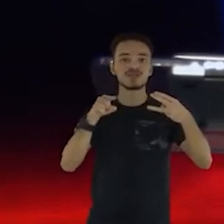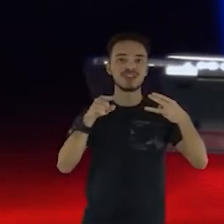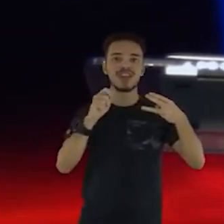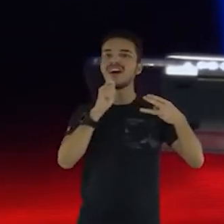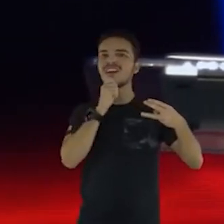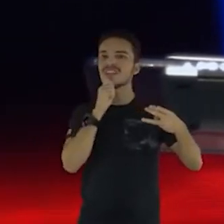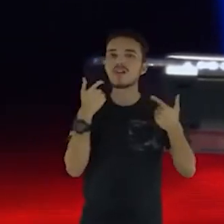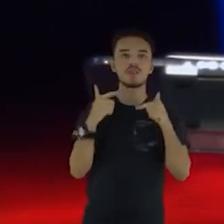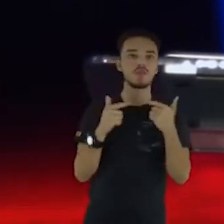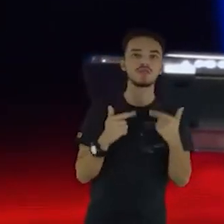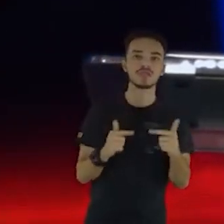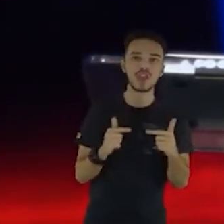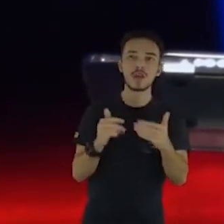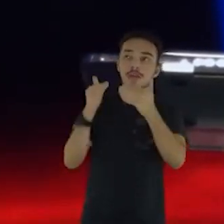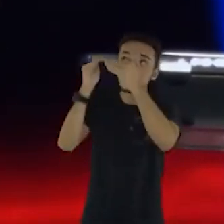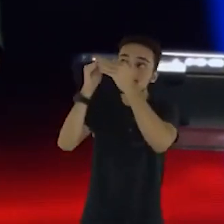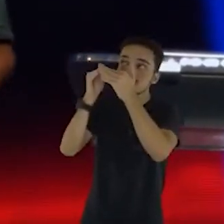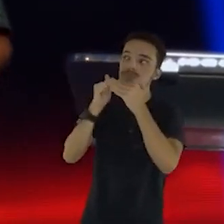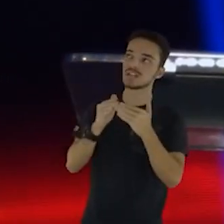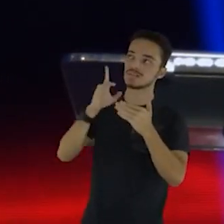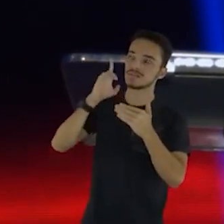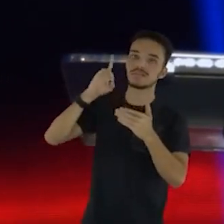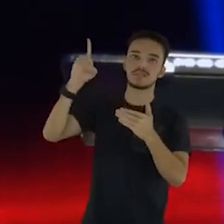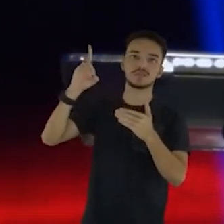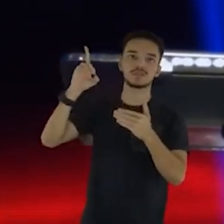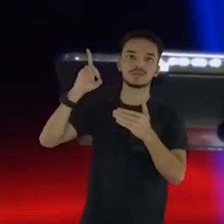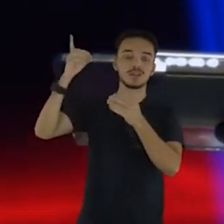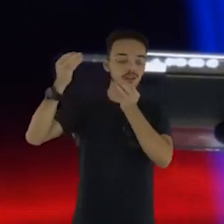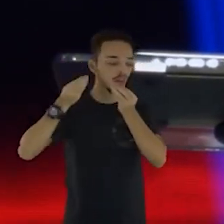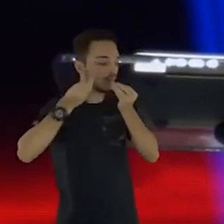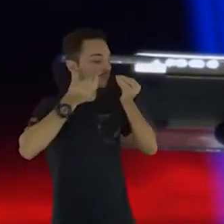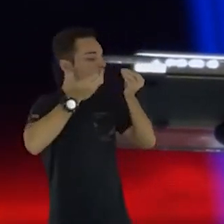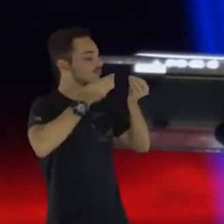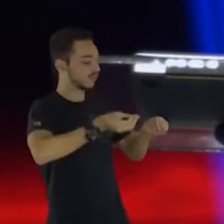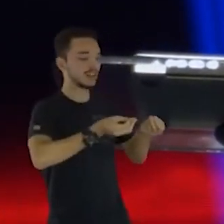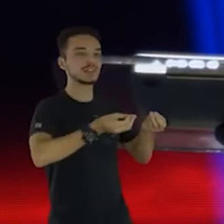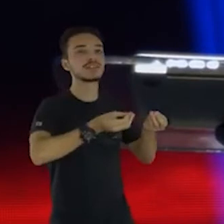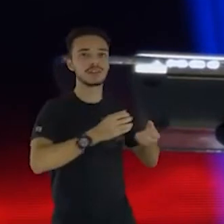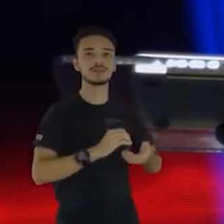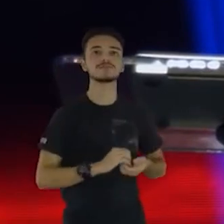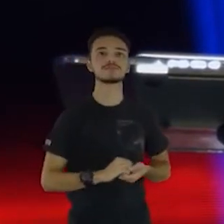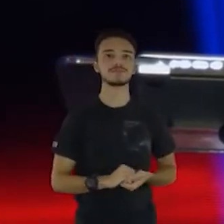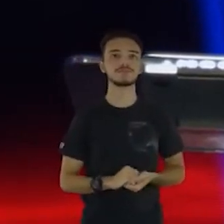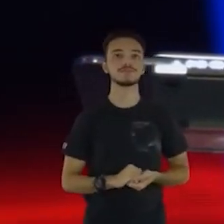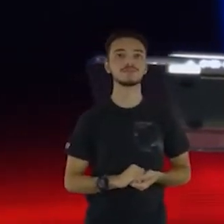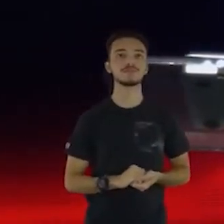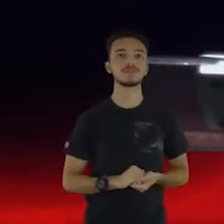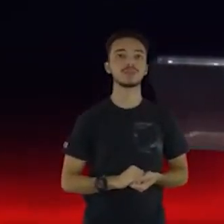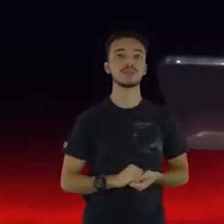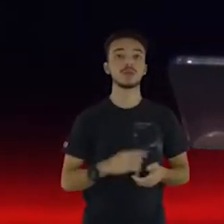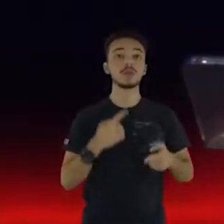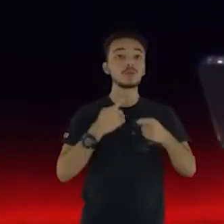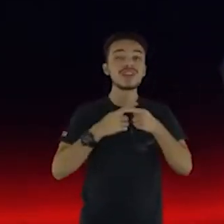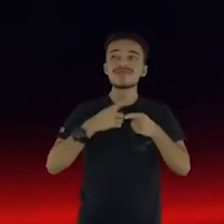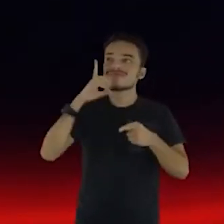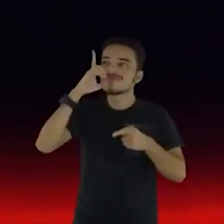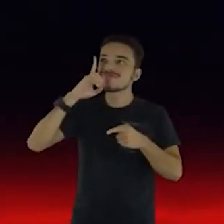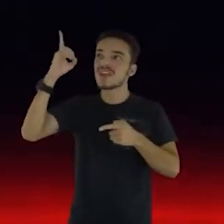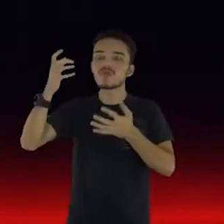Deus, porque Deus vai concedê-la a você. Porque Deus quer trabalhar com